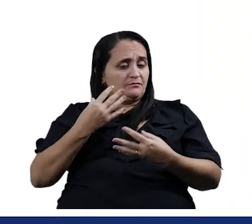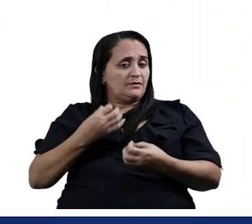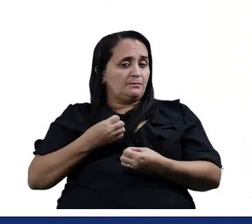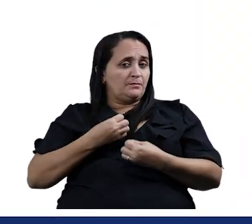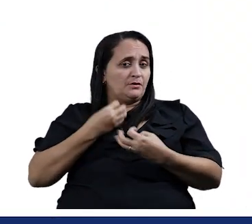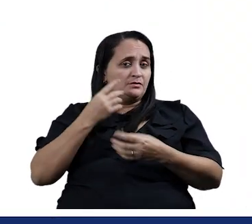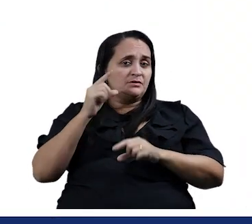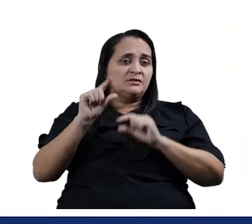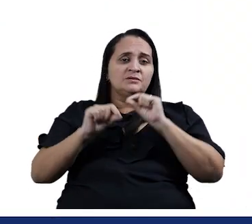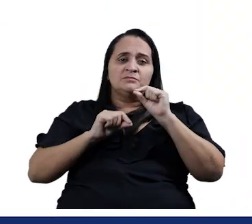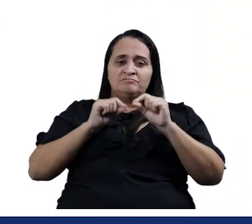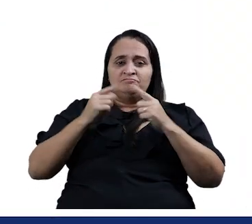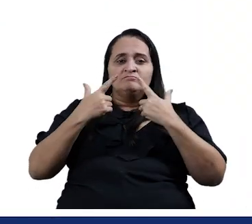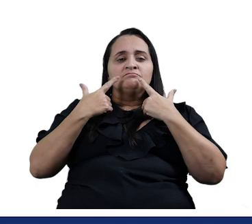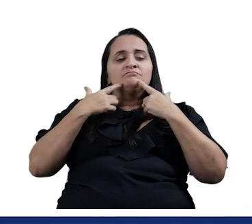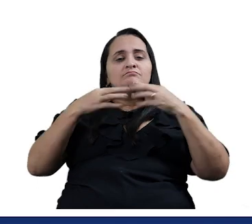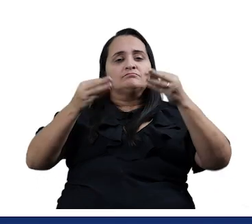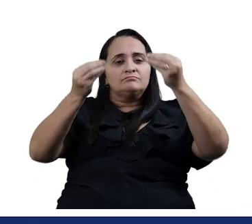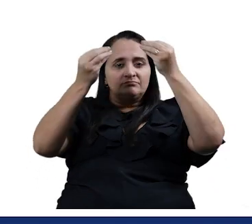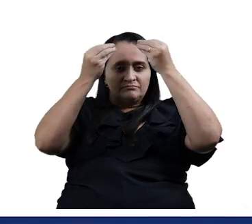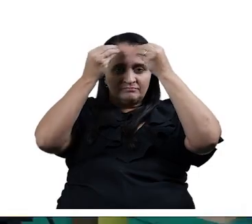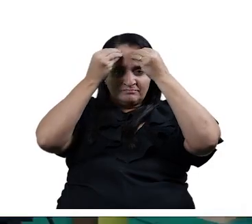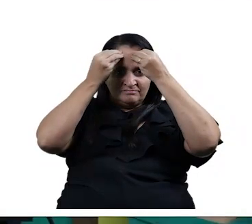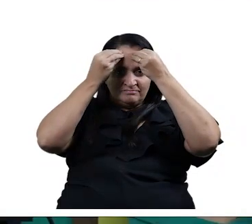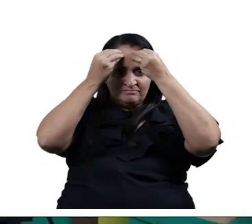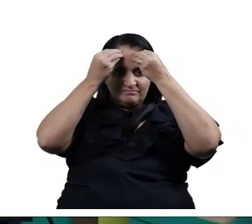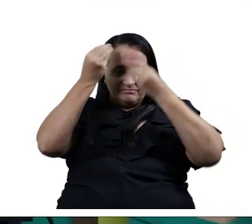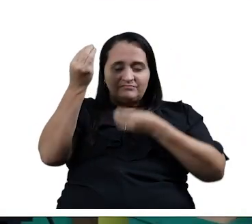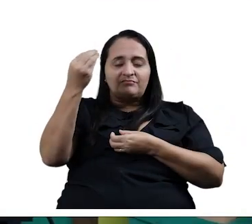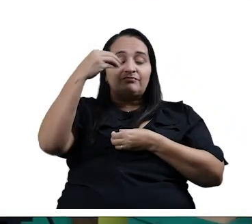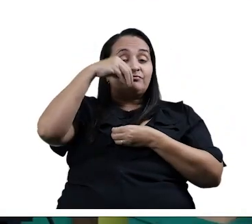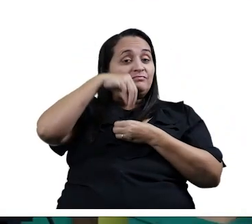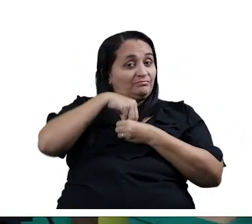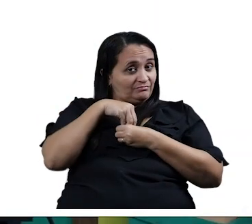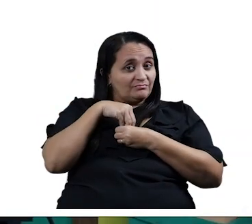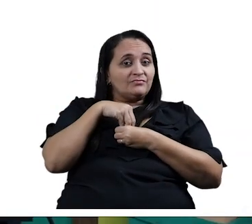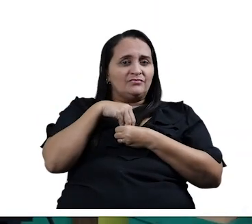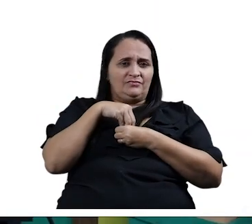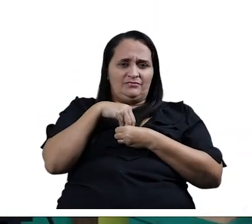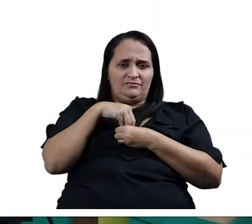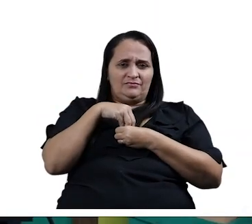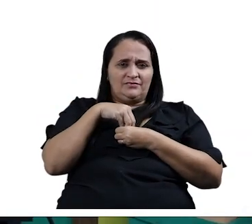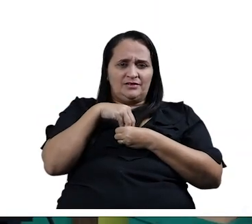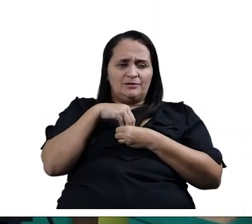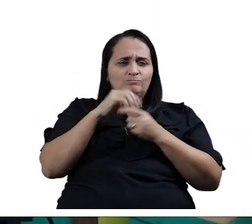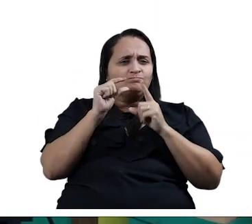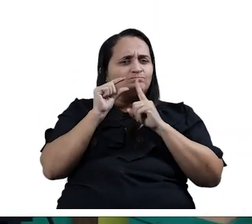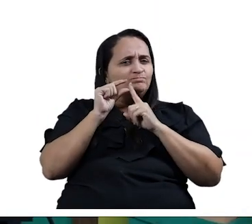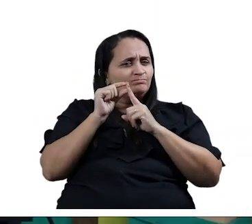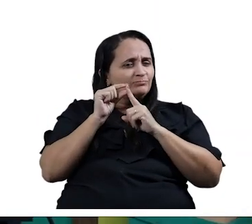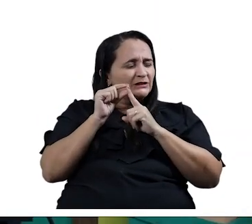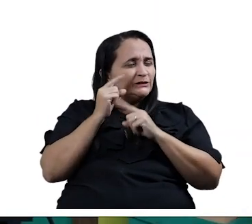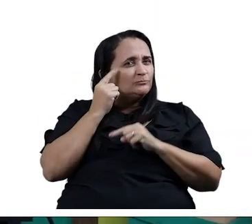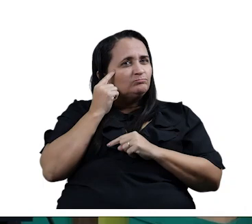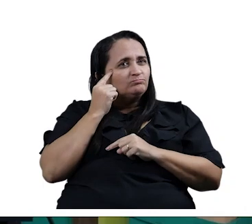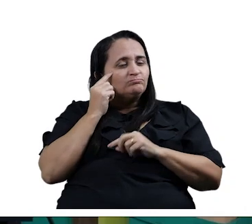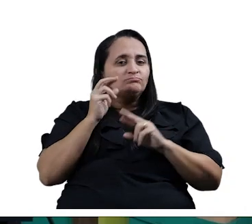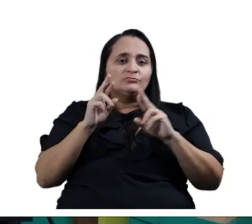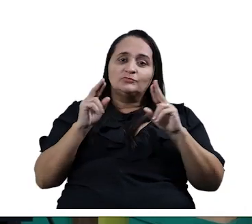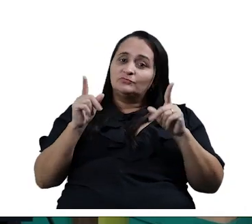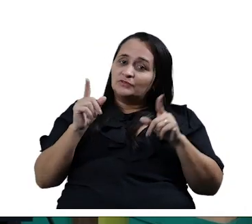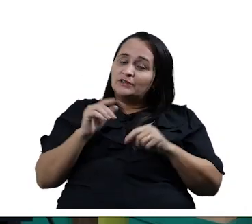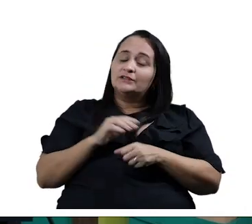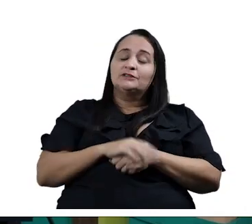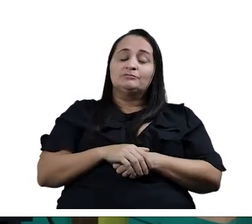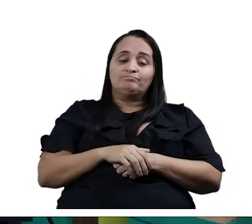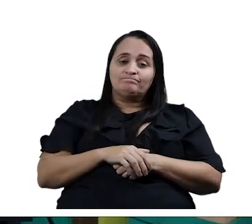a linguagem ela é subjetiva. Olha que palavrinha diferente, né? Subjetiva quer dizer que